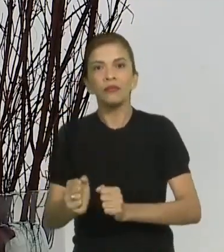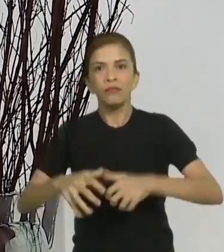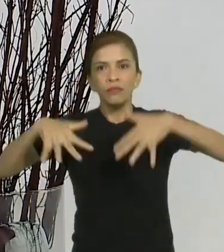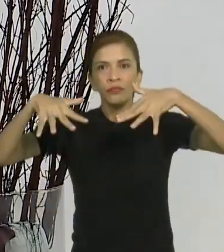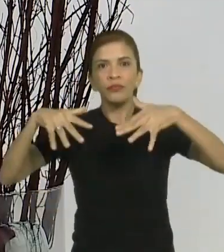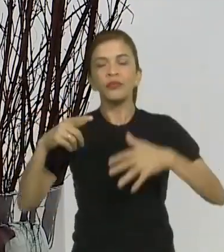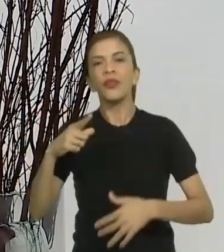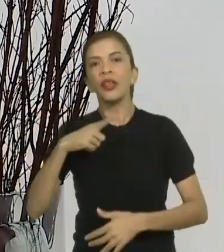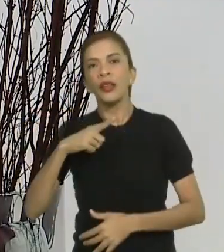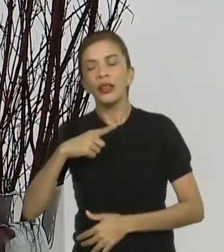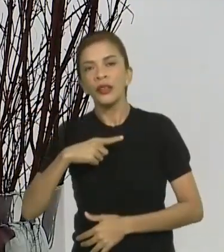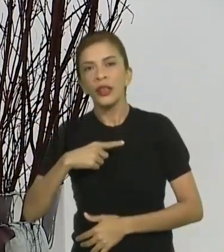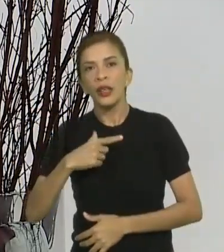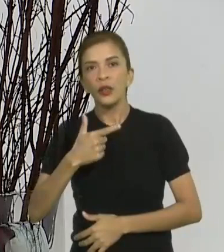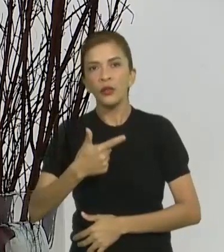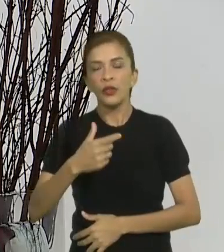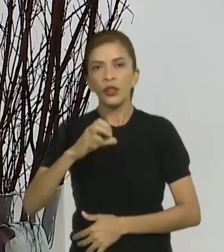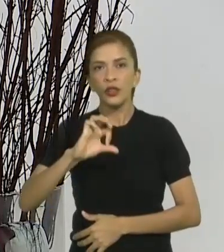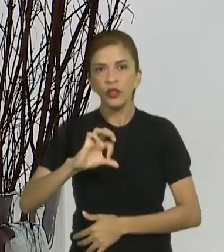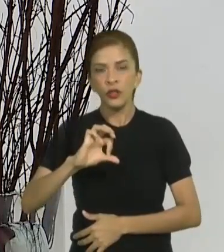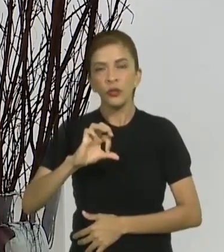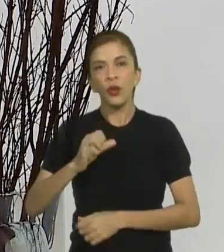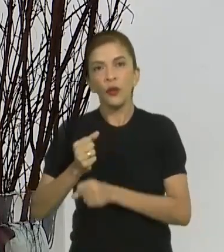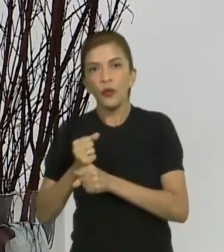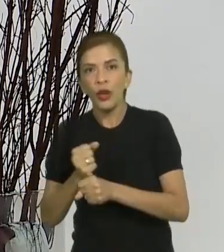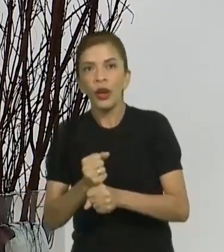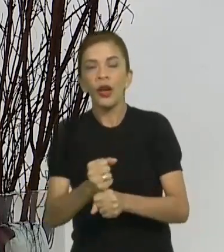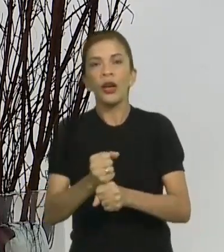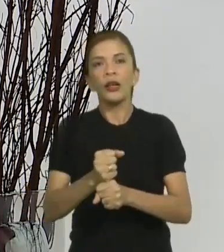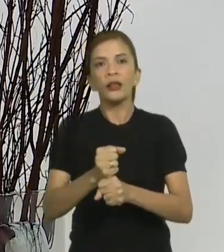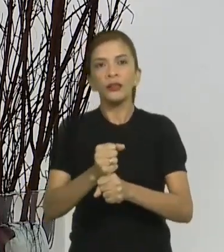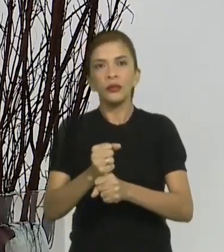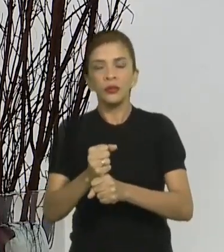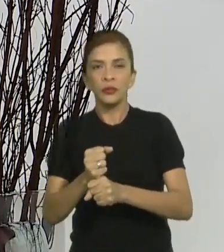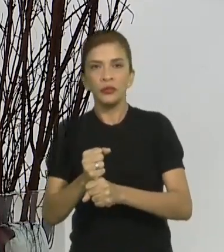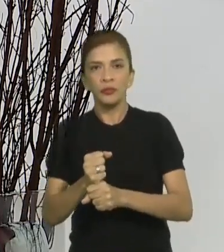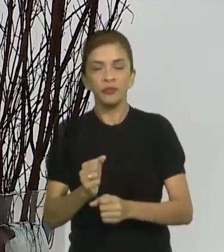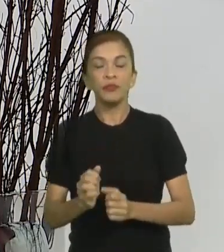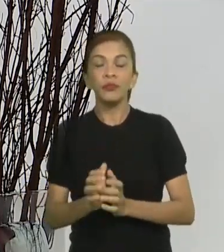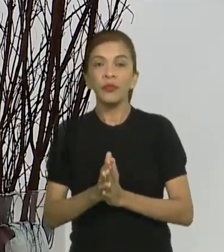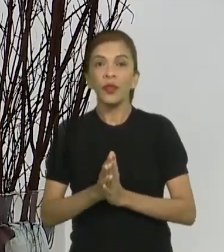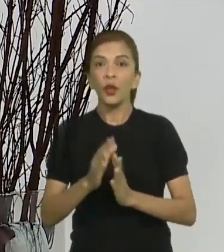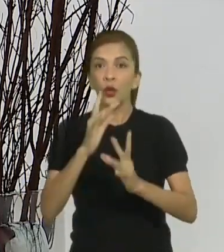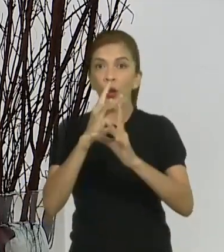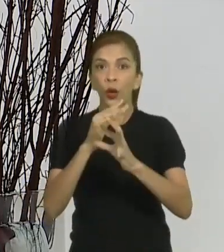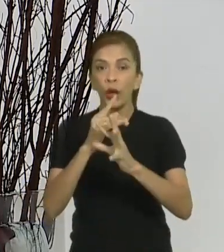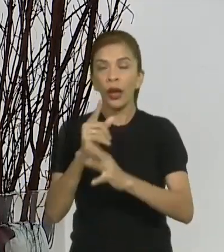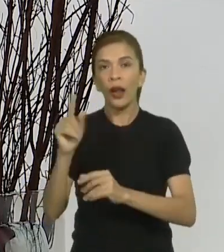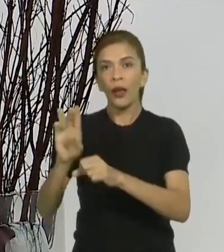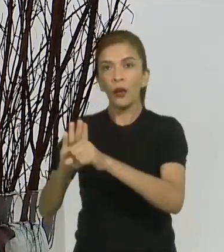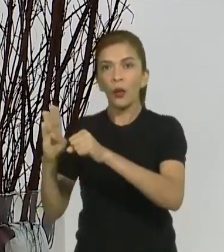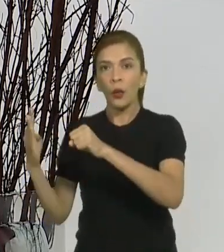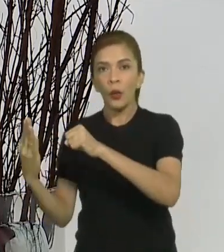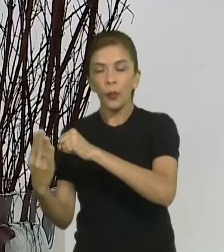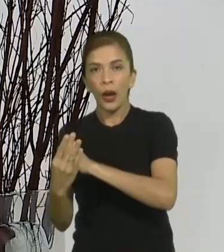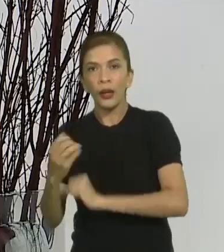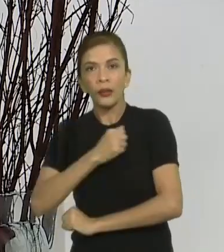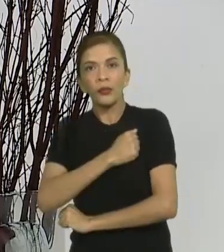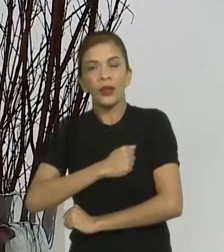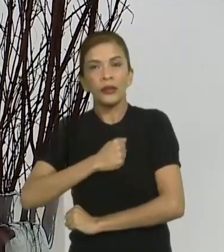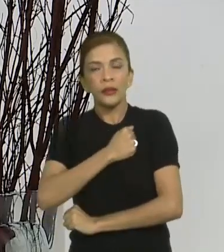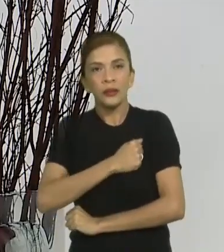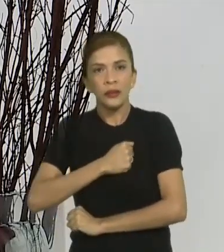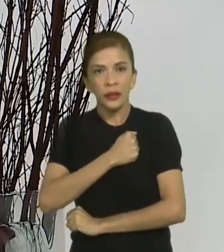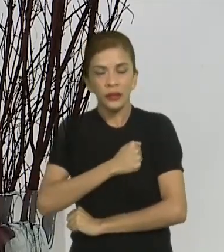anos e que tem o sotaque de orquestra. É um grupo que é sediado no bairro da Madre Deus, um